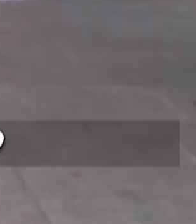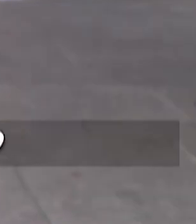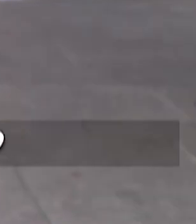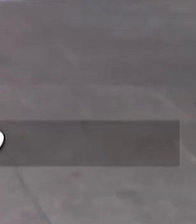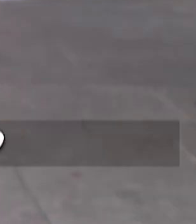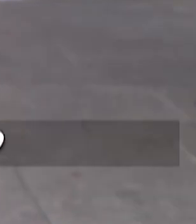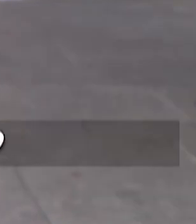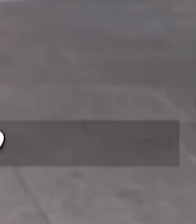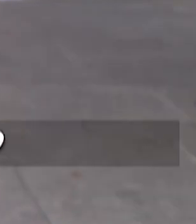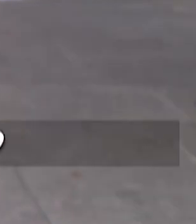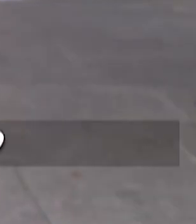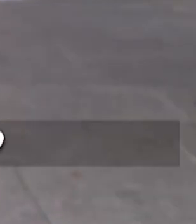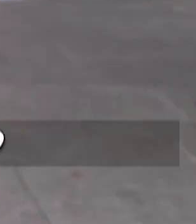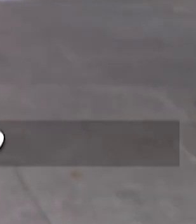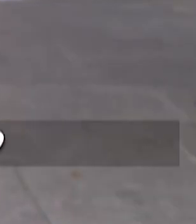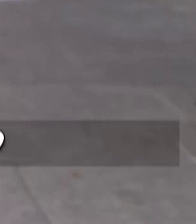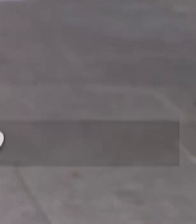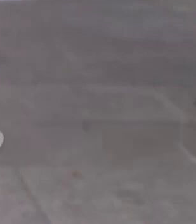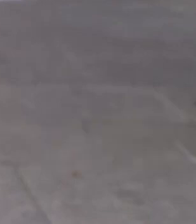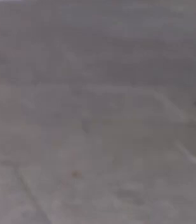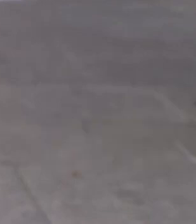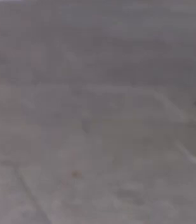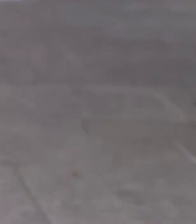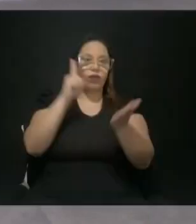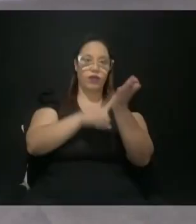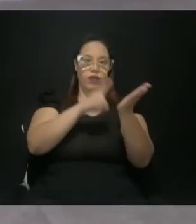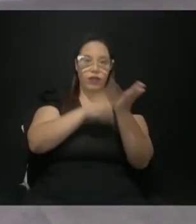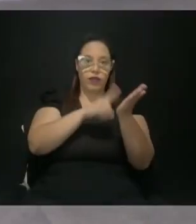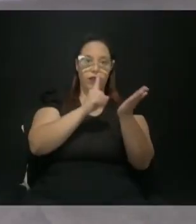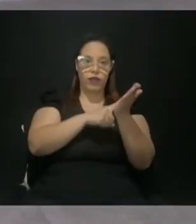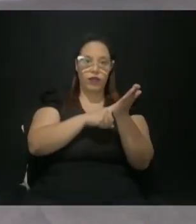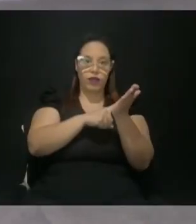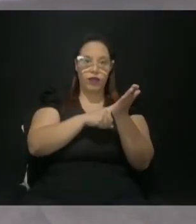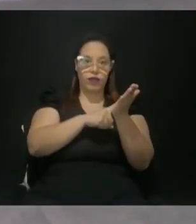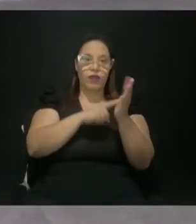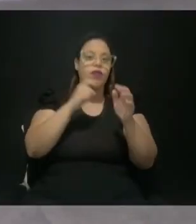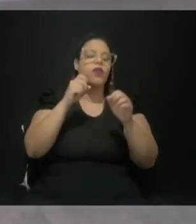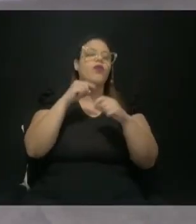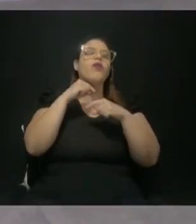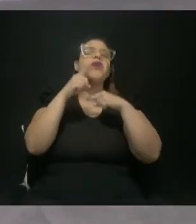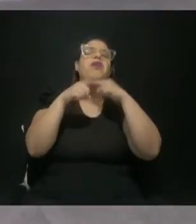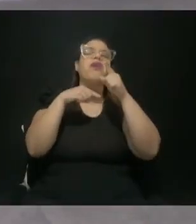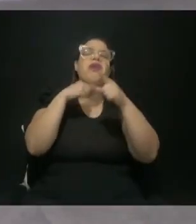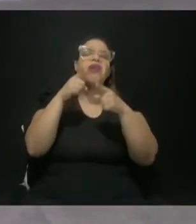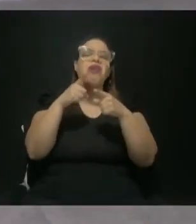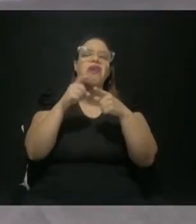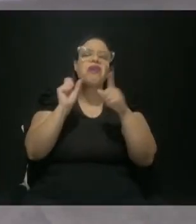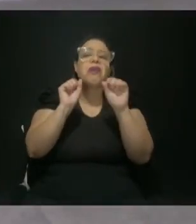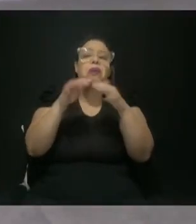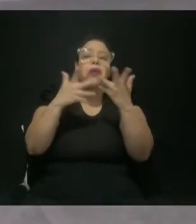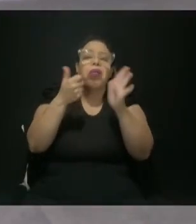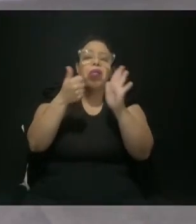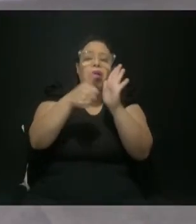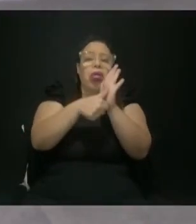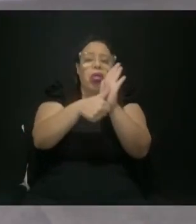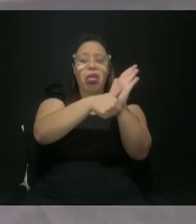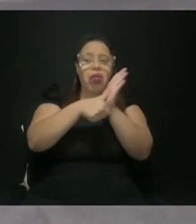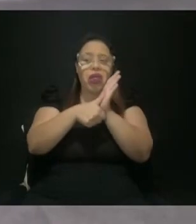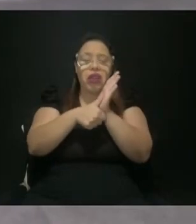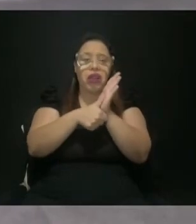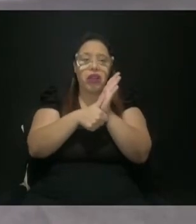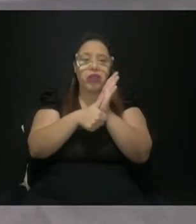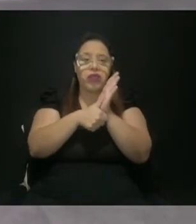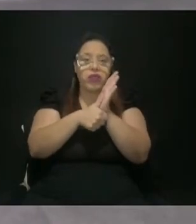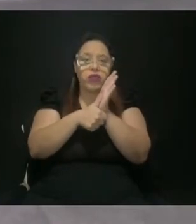3226-6889. O consumidor ele faz esse agendamento. Caso ele tenha alguma dúvida sobre quais documentos apresentar, ele conta com o